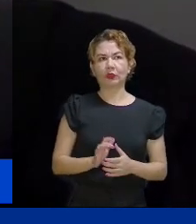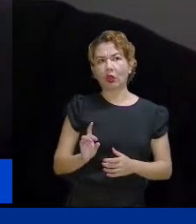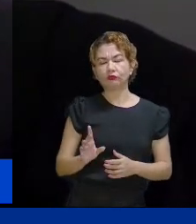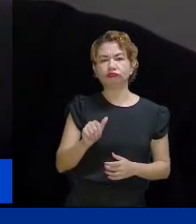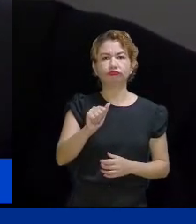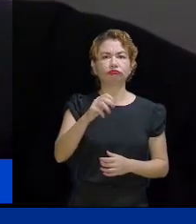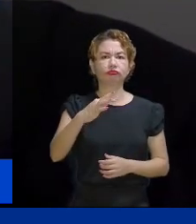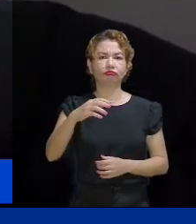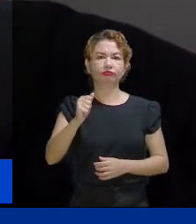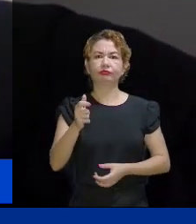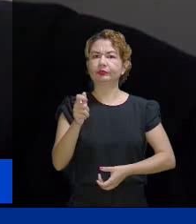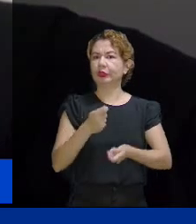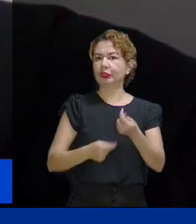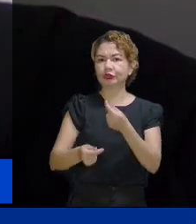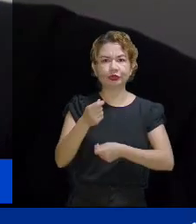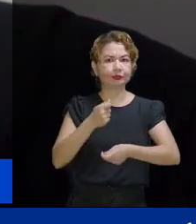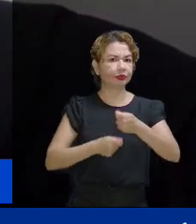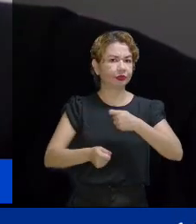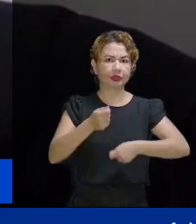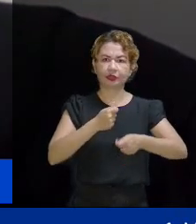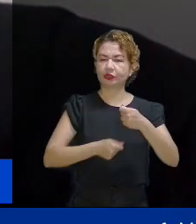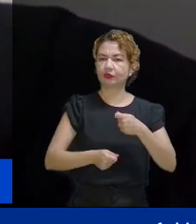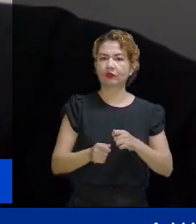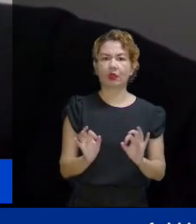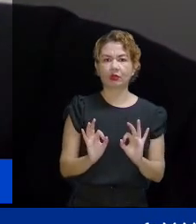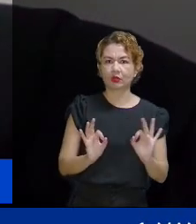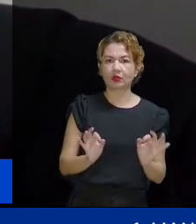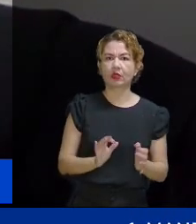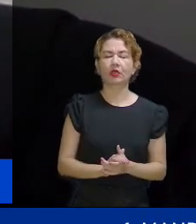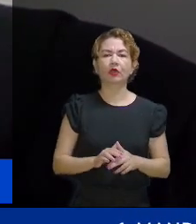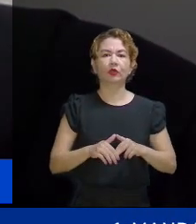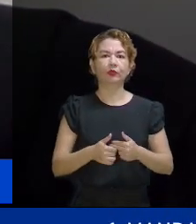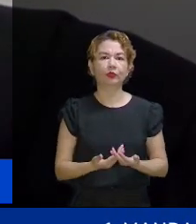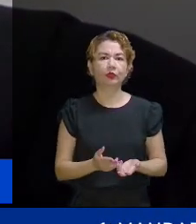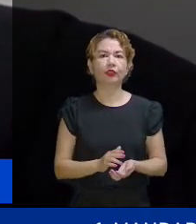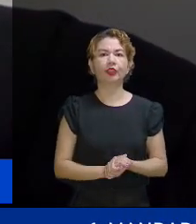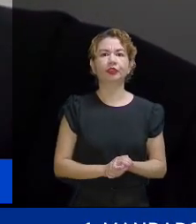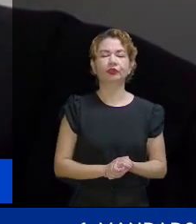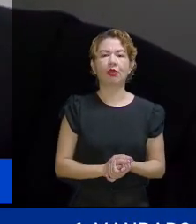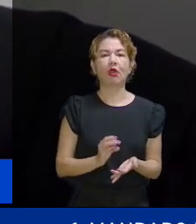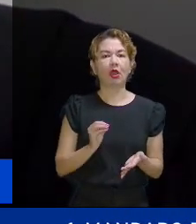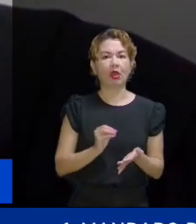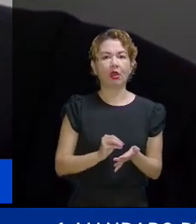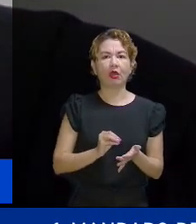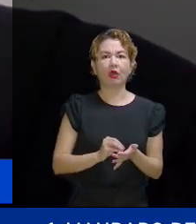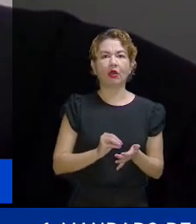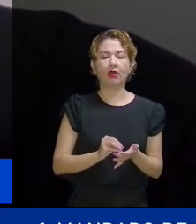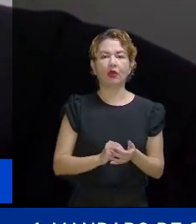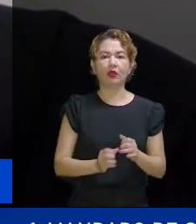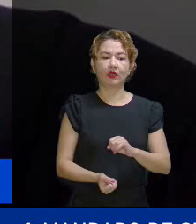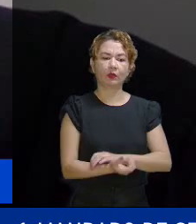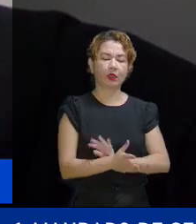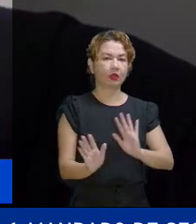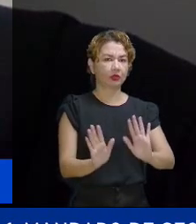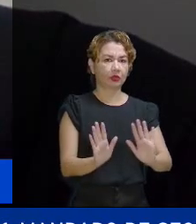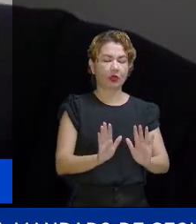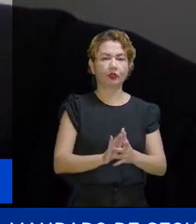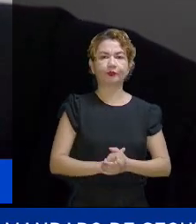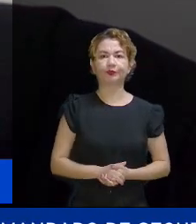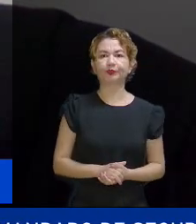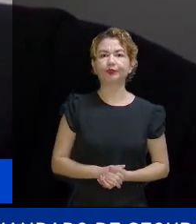administrativo da autoridade coautora, razão pela qual inviável o reconhecimento da ilegalidade ou abusividade